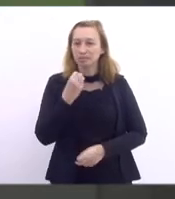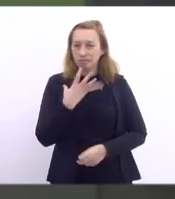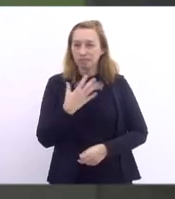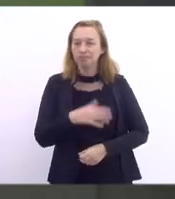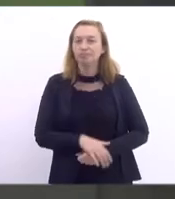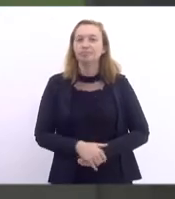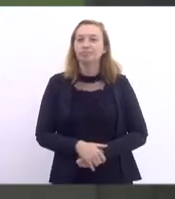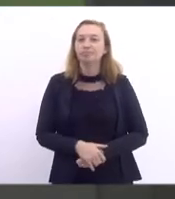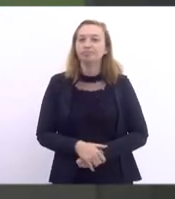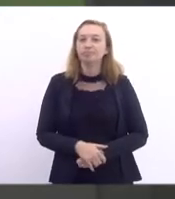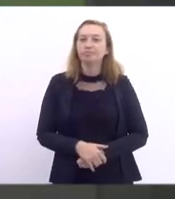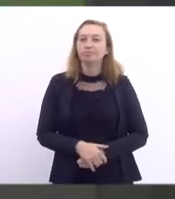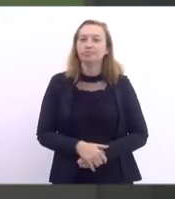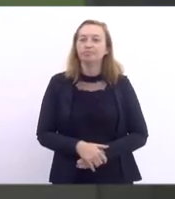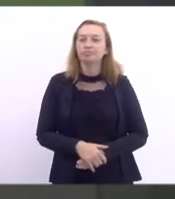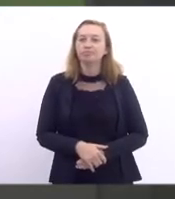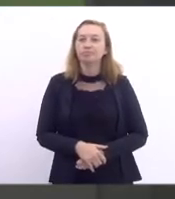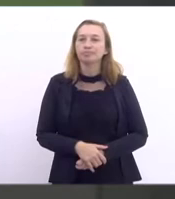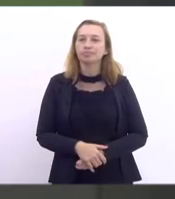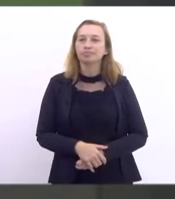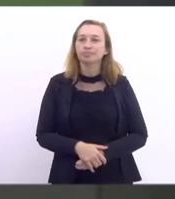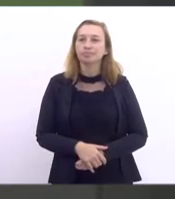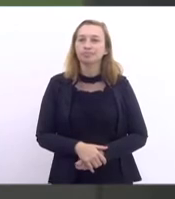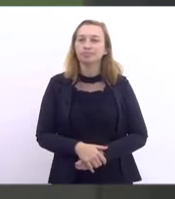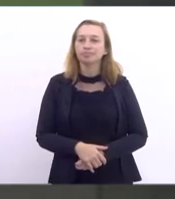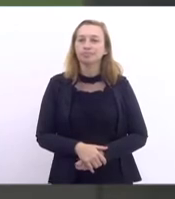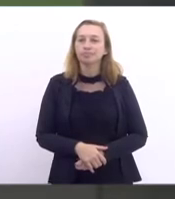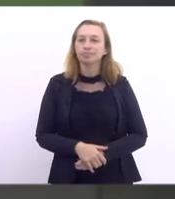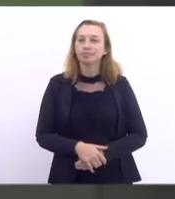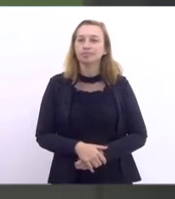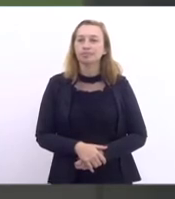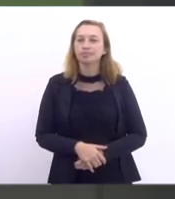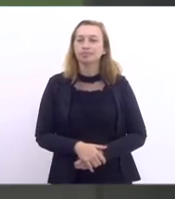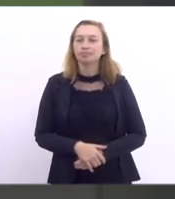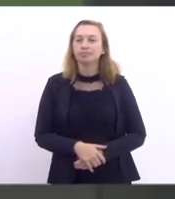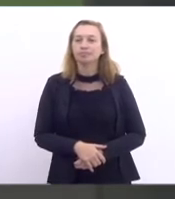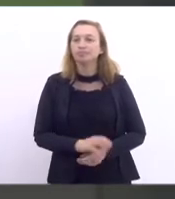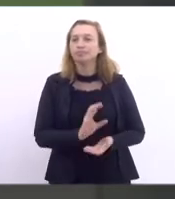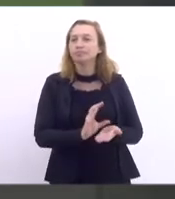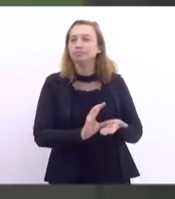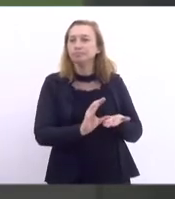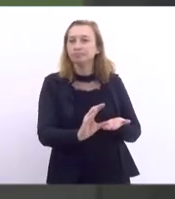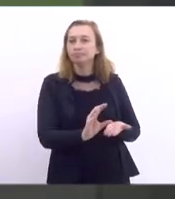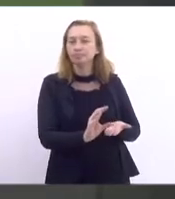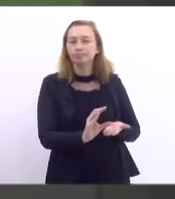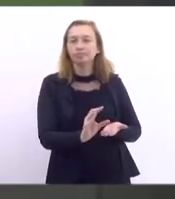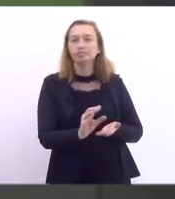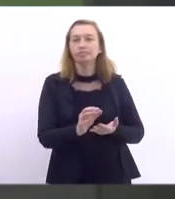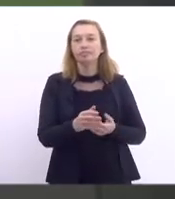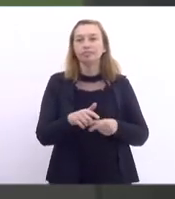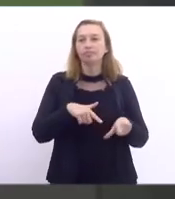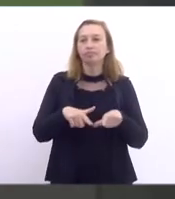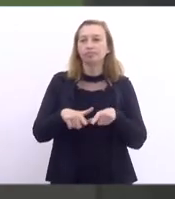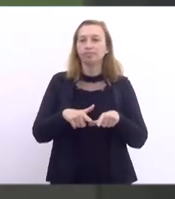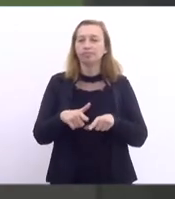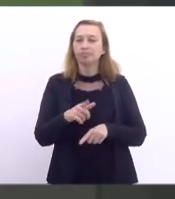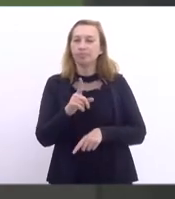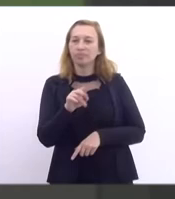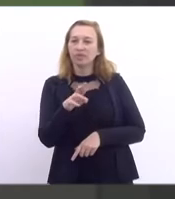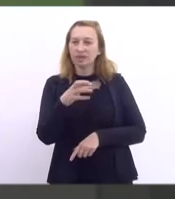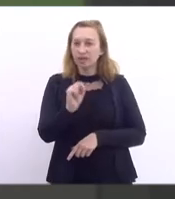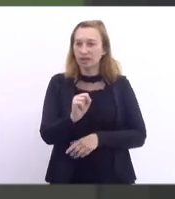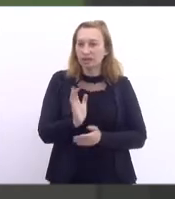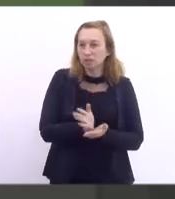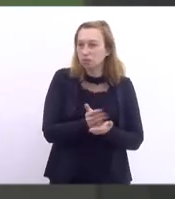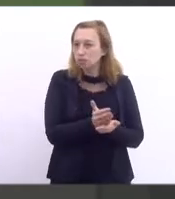aqui é um quadro a seguir apresenta a aplicação dos recursos peças operações de crédito né